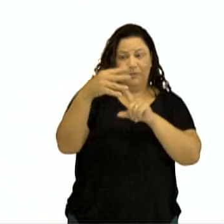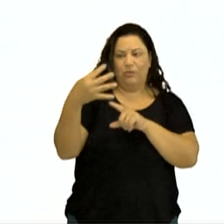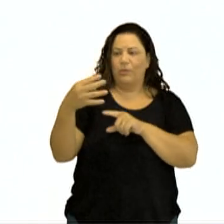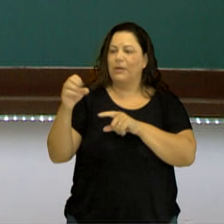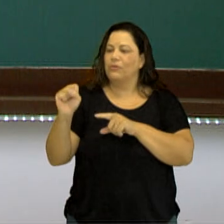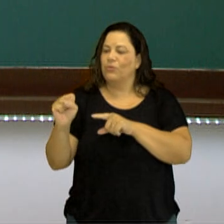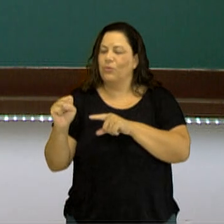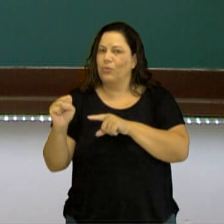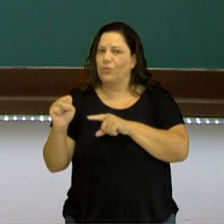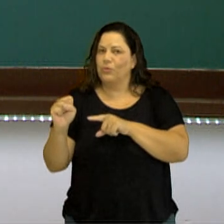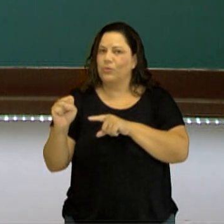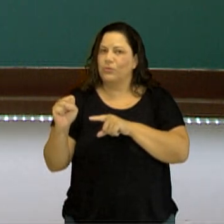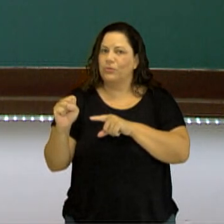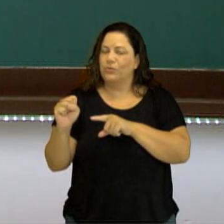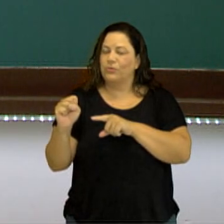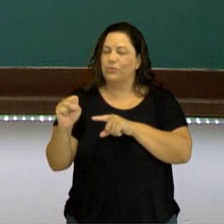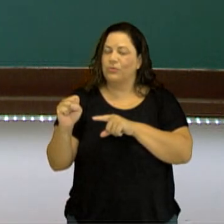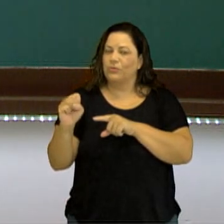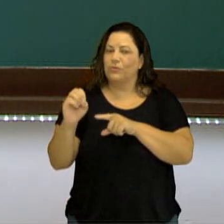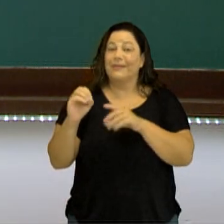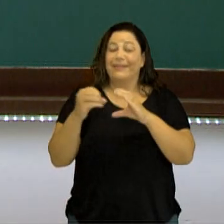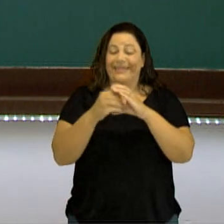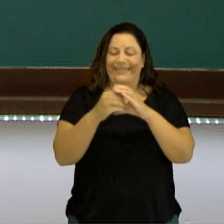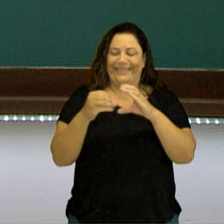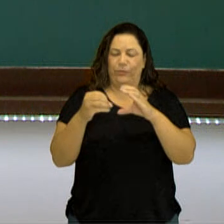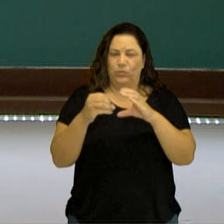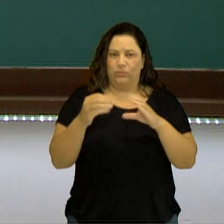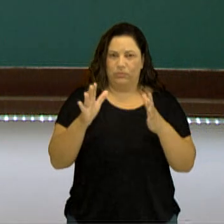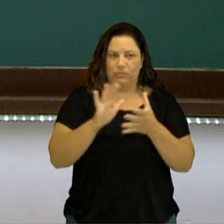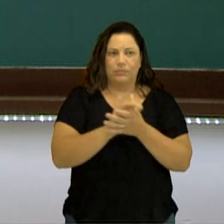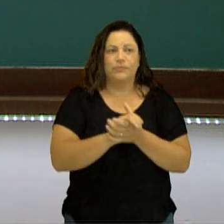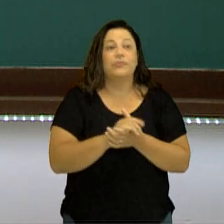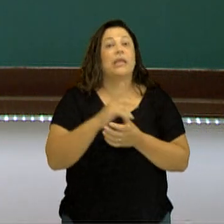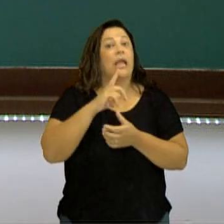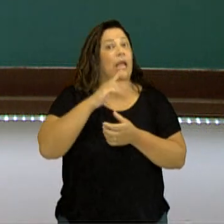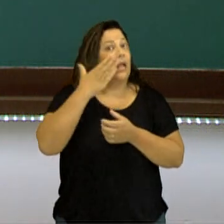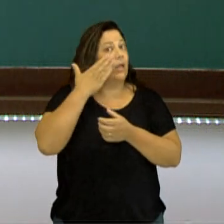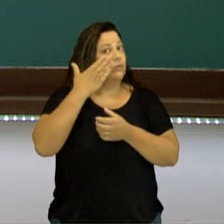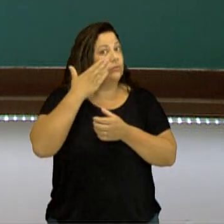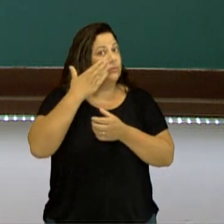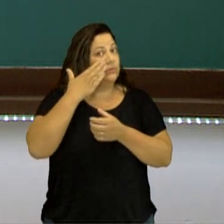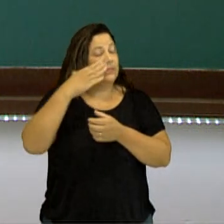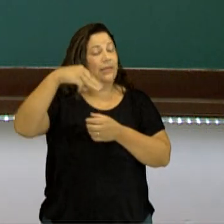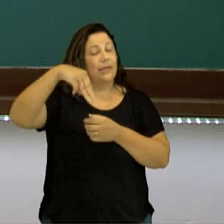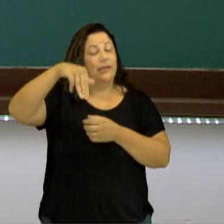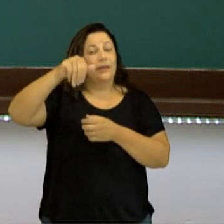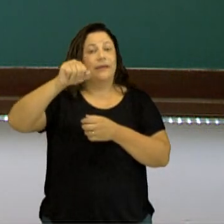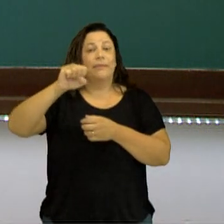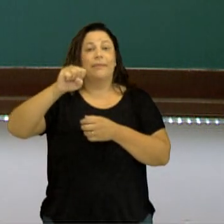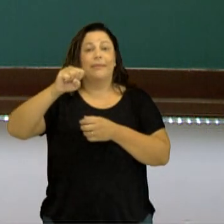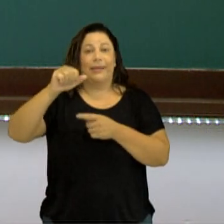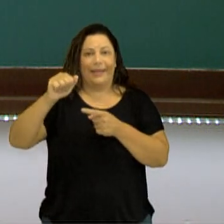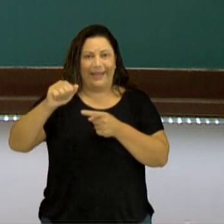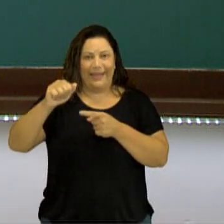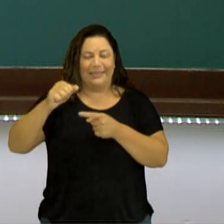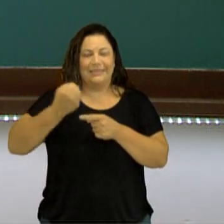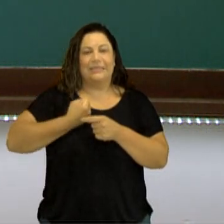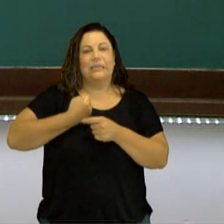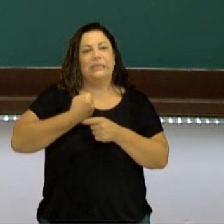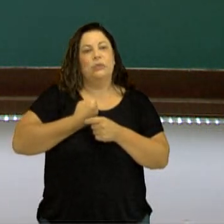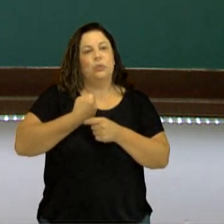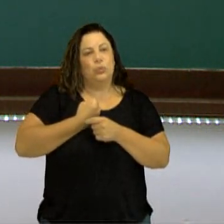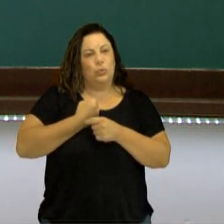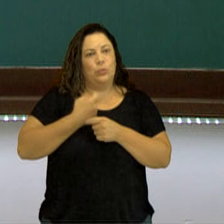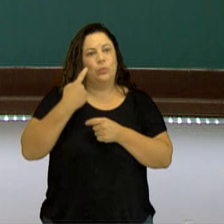Qual é o número de massa? Eu sei que a massa de um elemento químico é a soma de tudo que está lá dentro do núcleo.